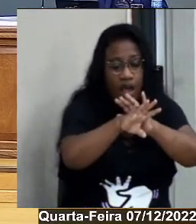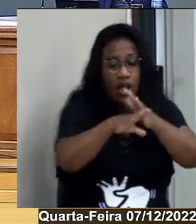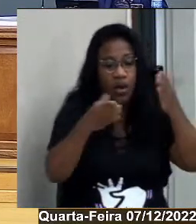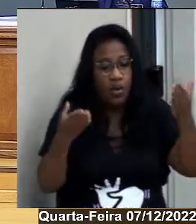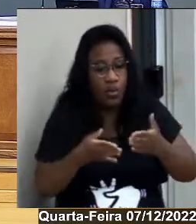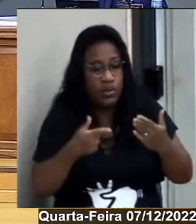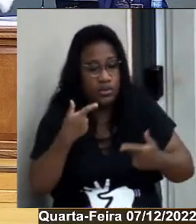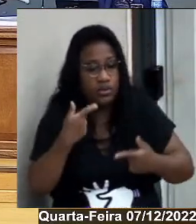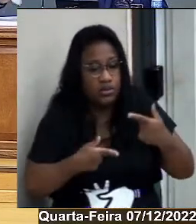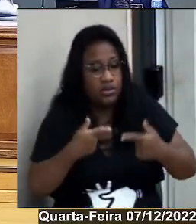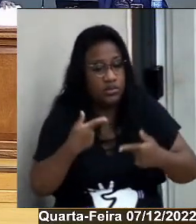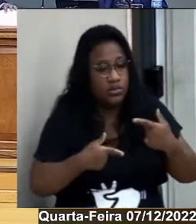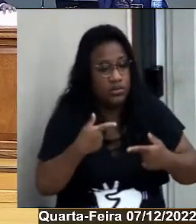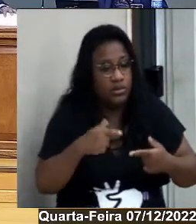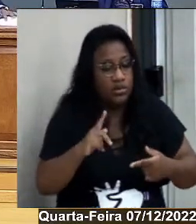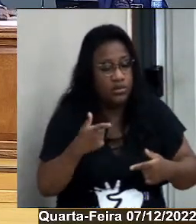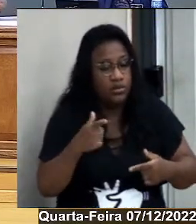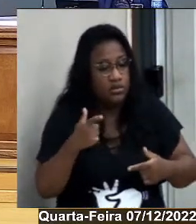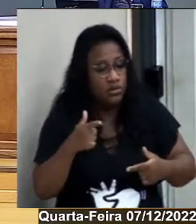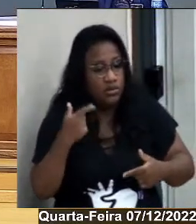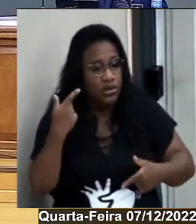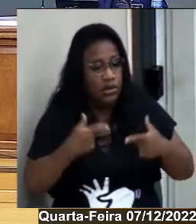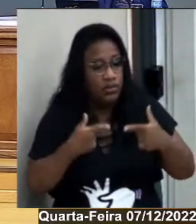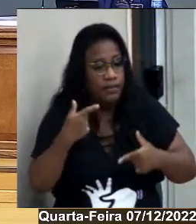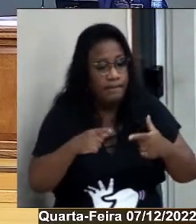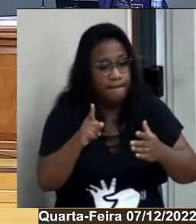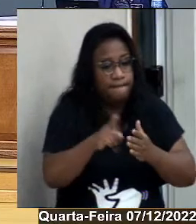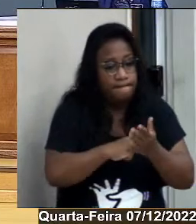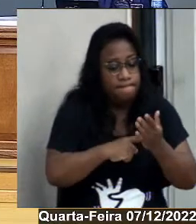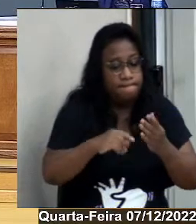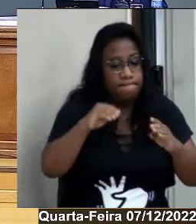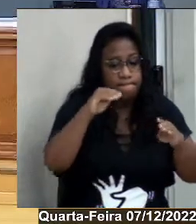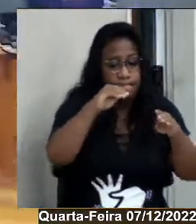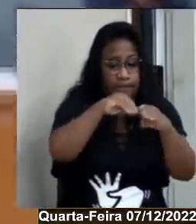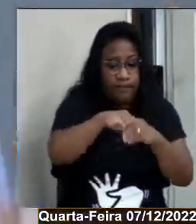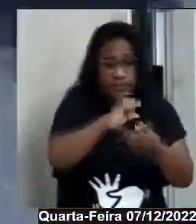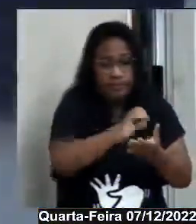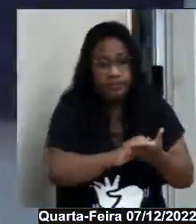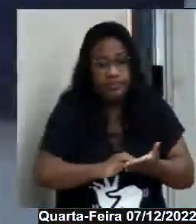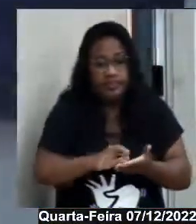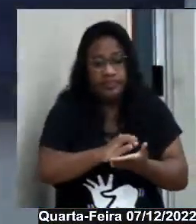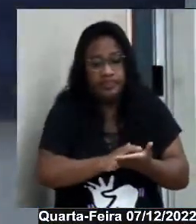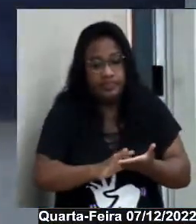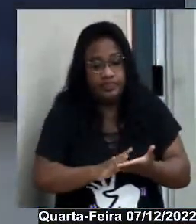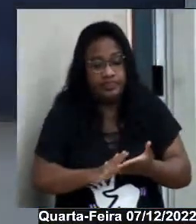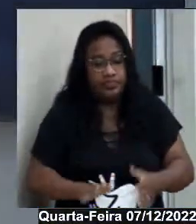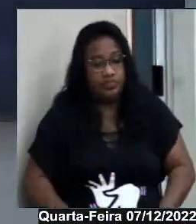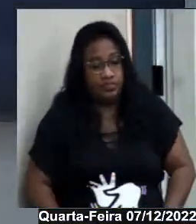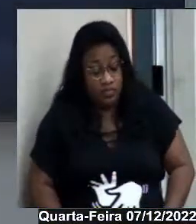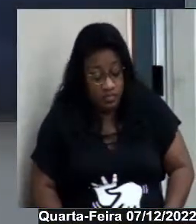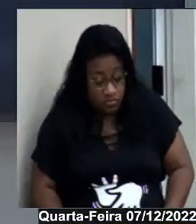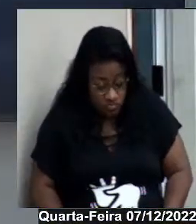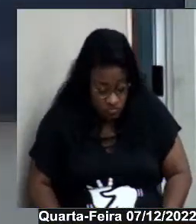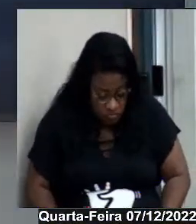está em discussão. Não havendo discussão, vai à votação. Os vereadores podem computar o voto de forma eletrônica.